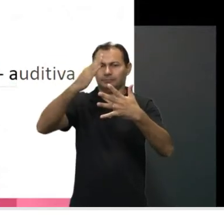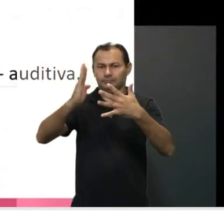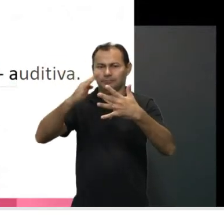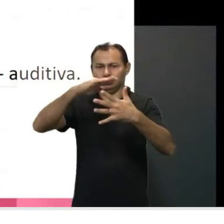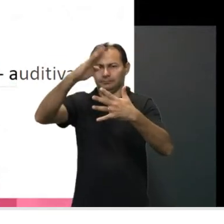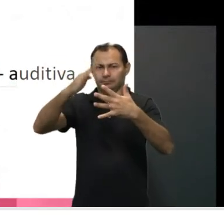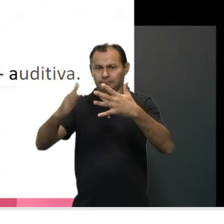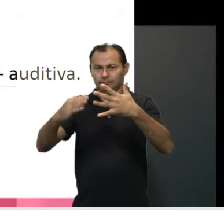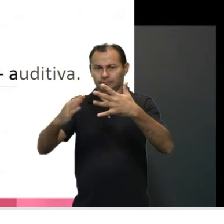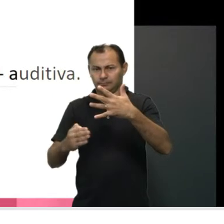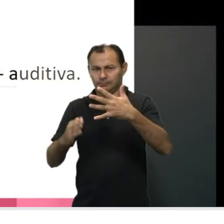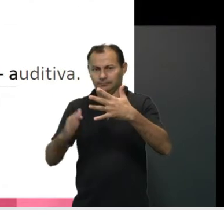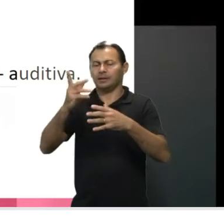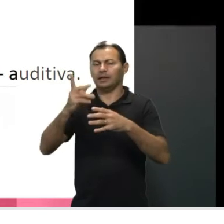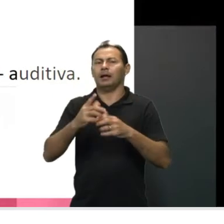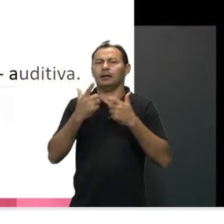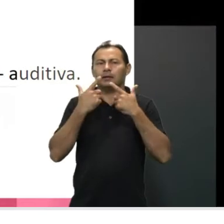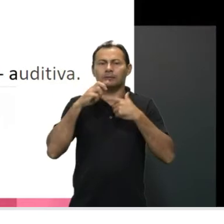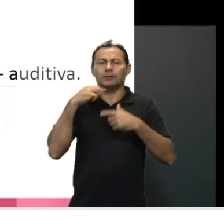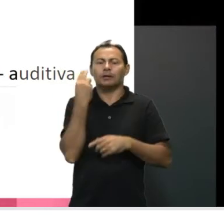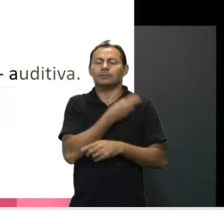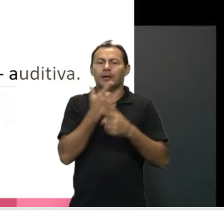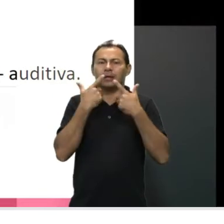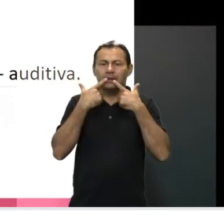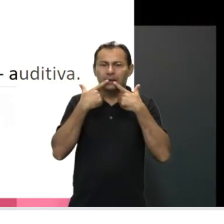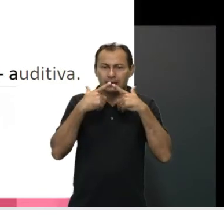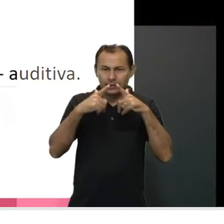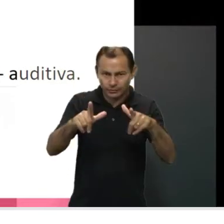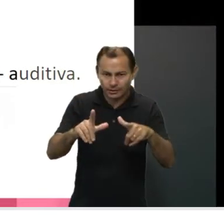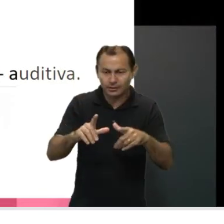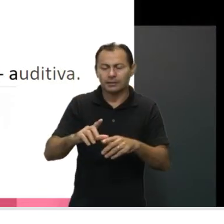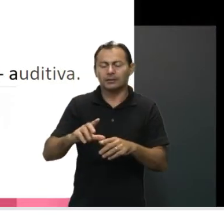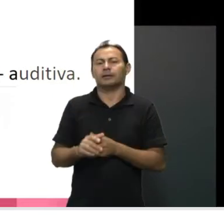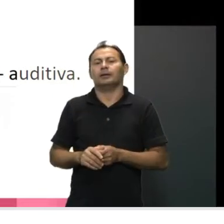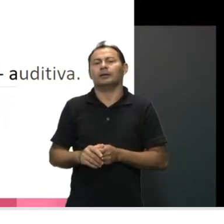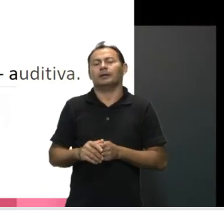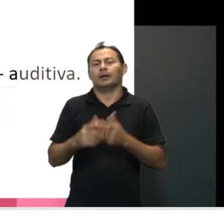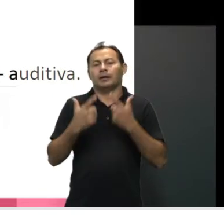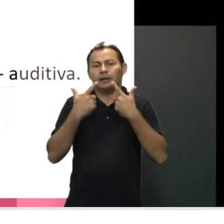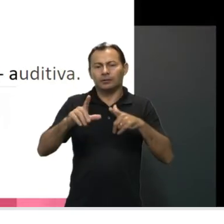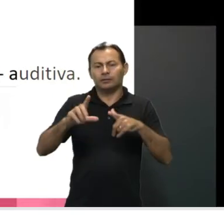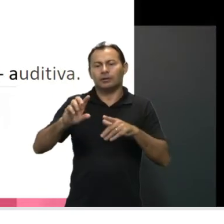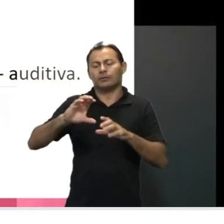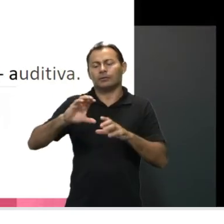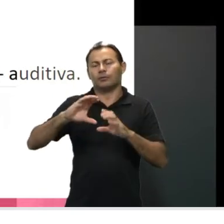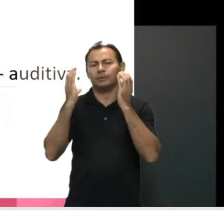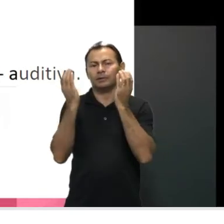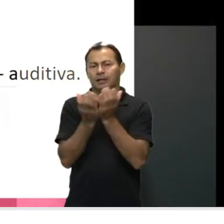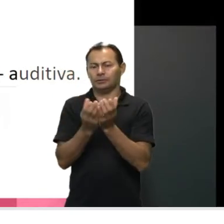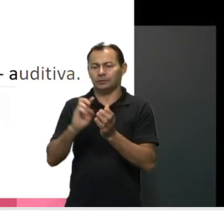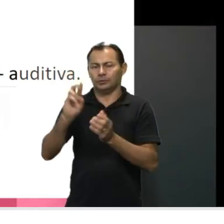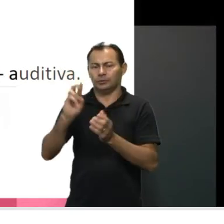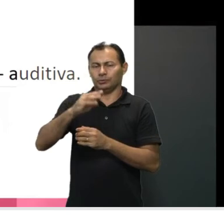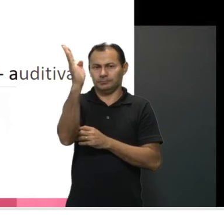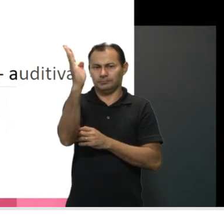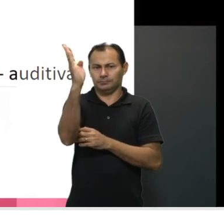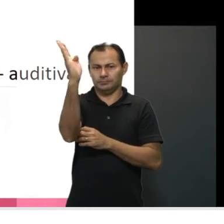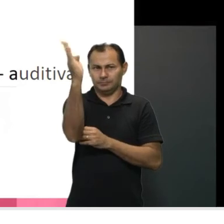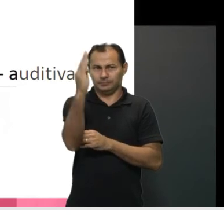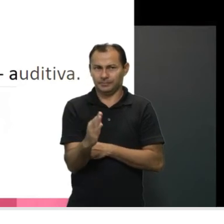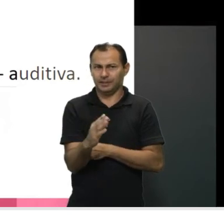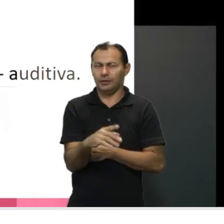língua que a comunidade utiliza no nosso país. Ela é uma língua e não é uma